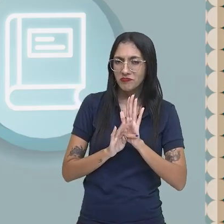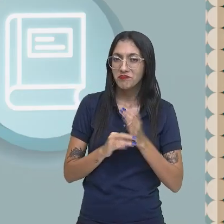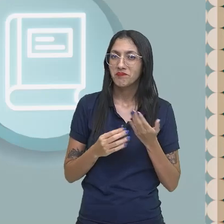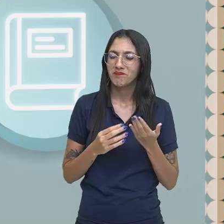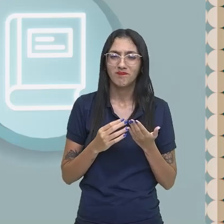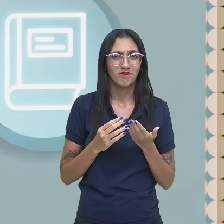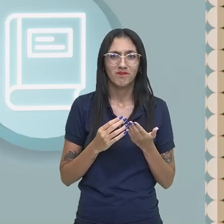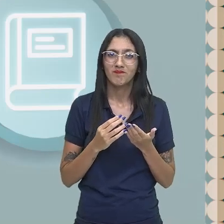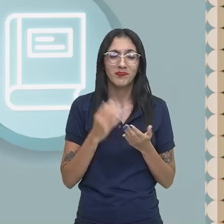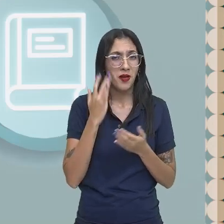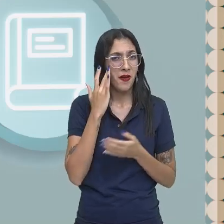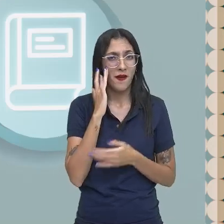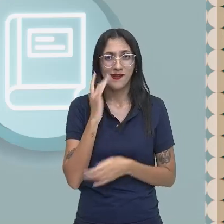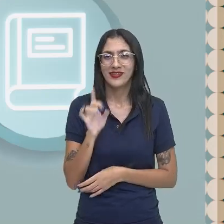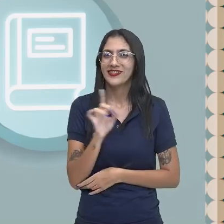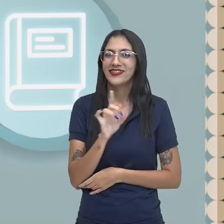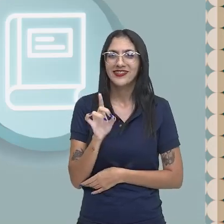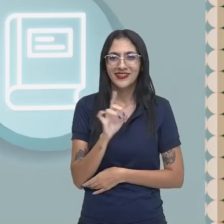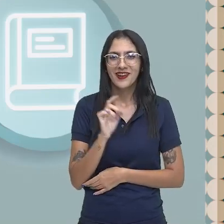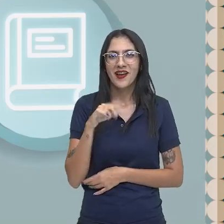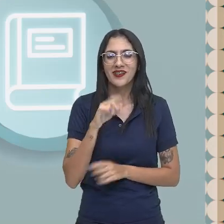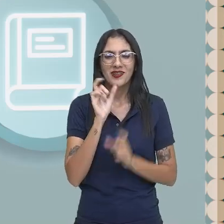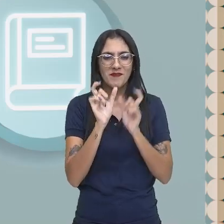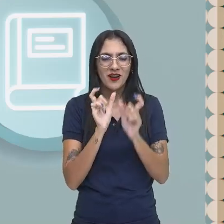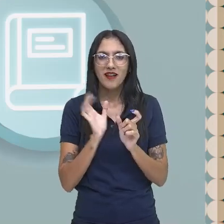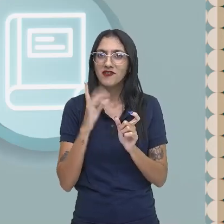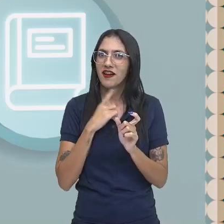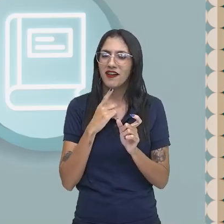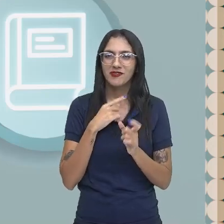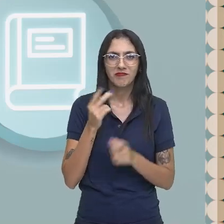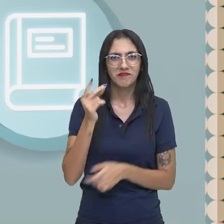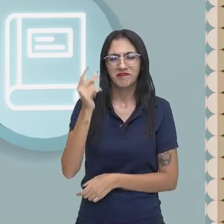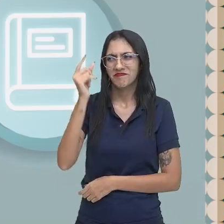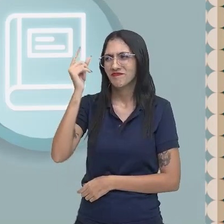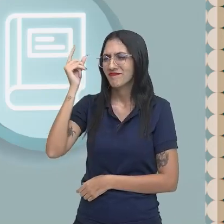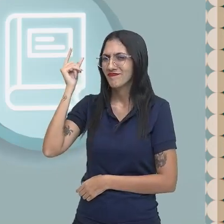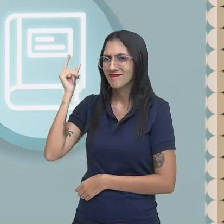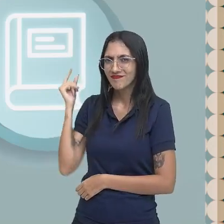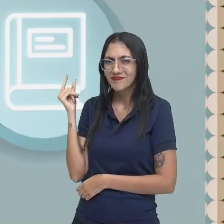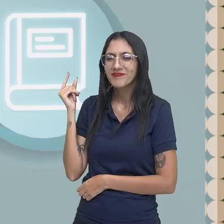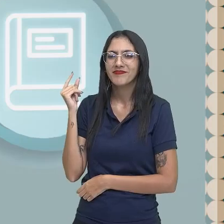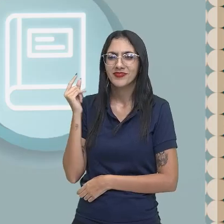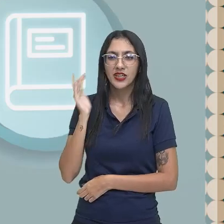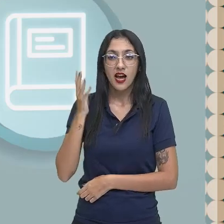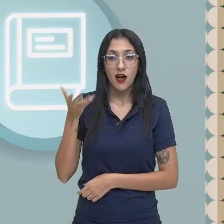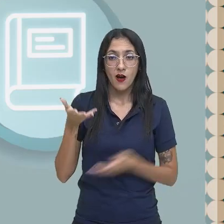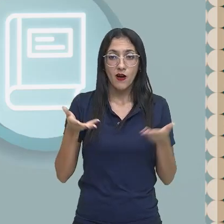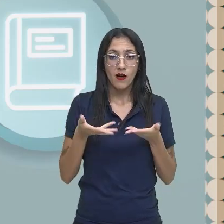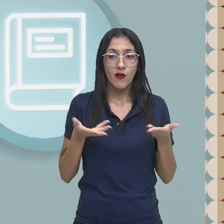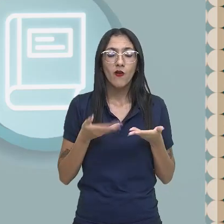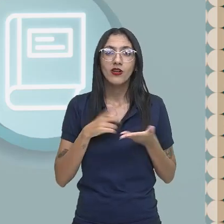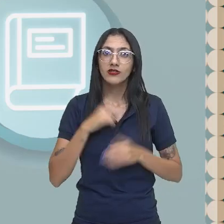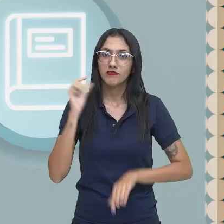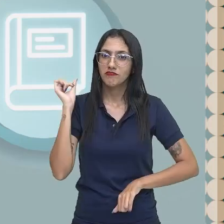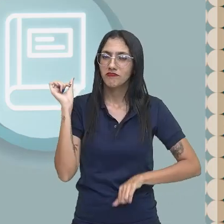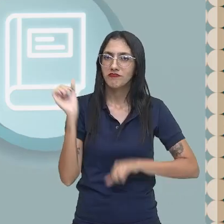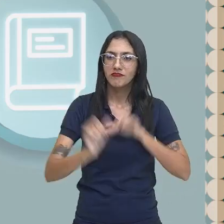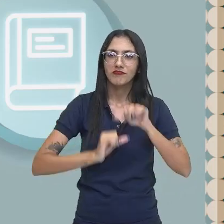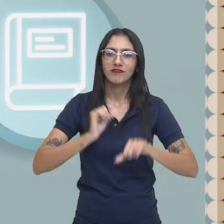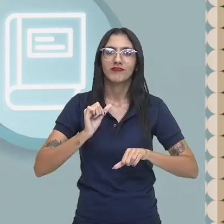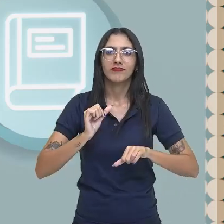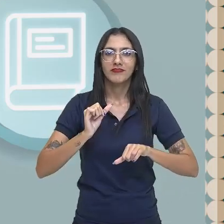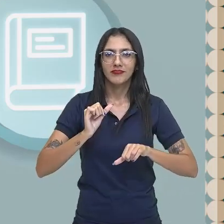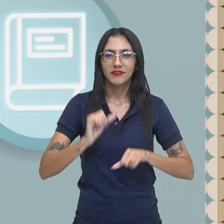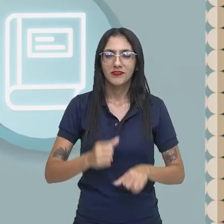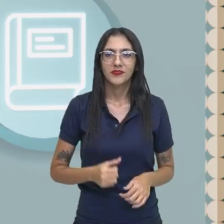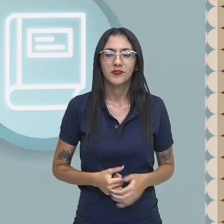Acredito que não, né? Elas já ficaram para trás, então já deram espaço para novas, e agora